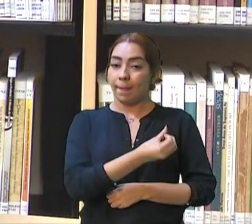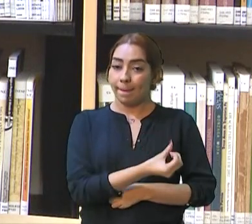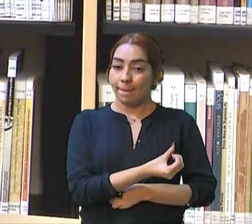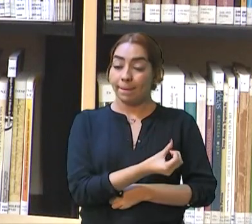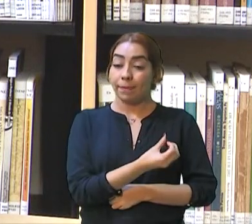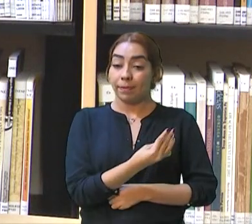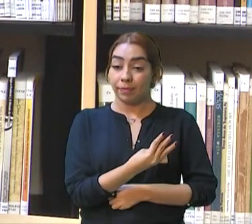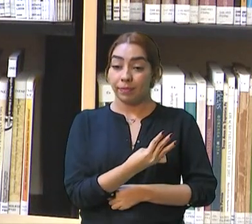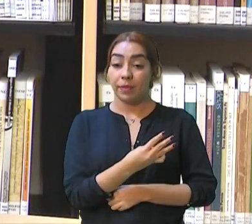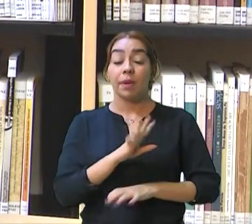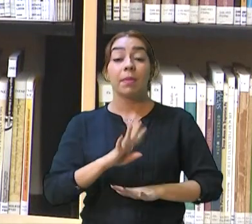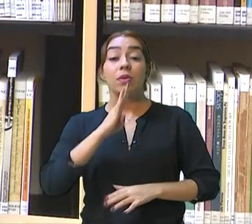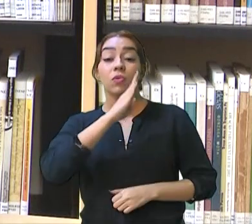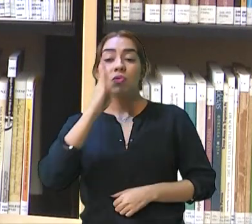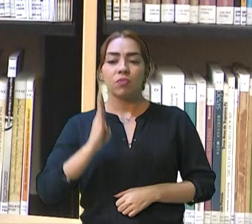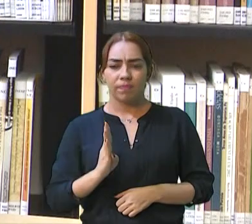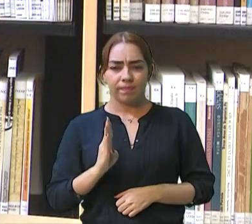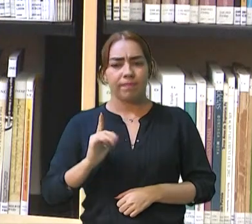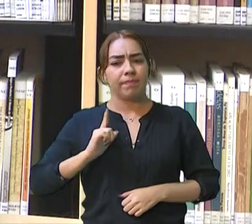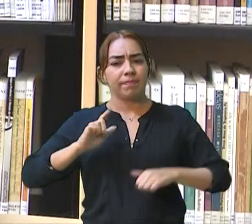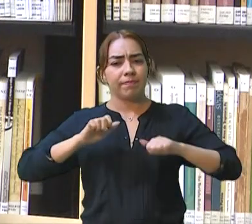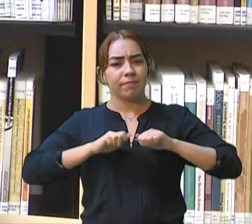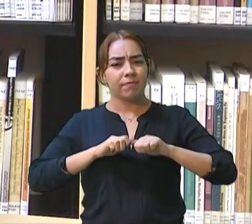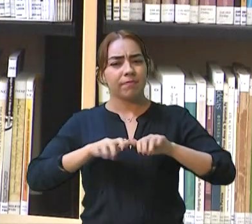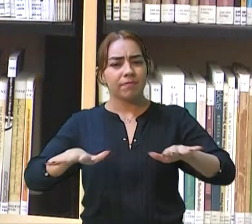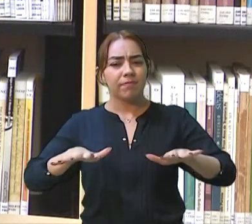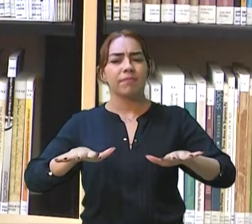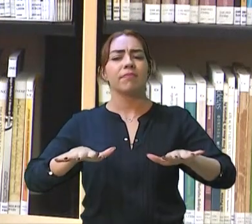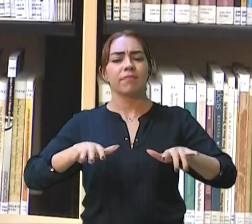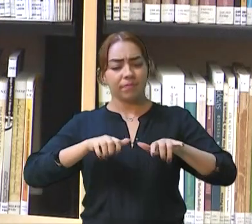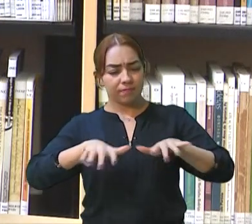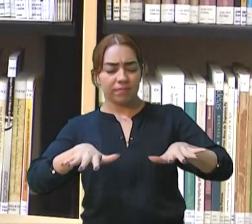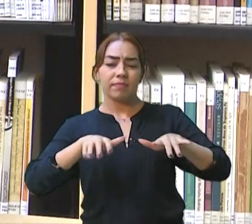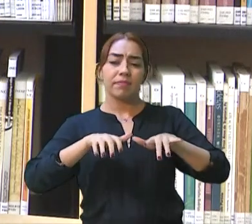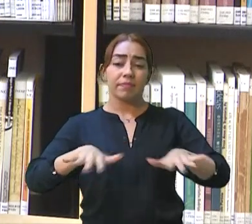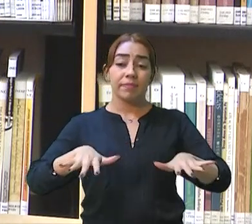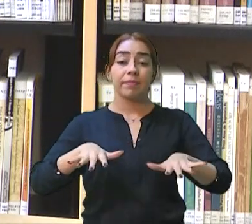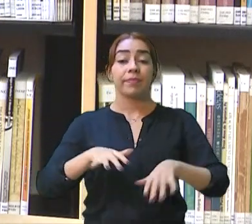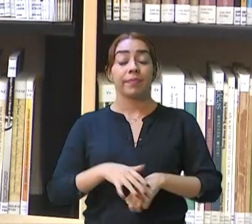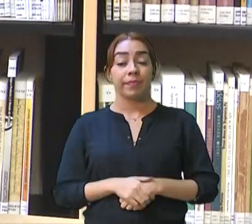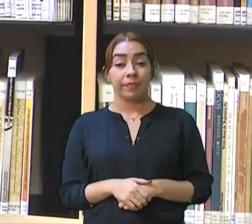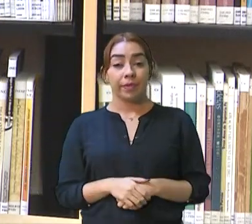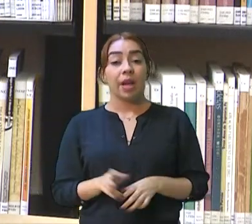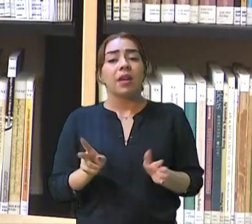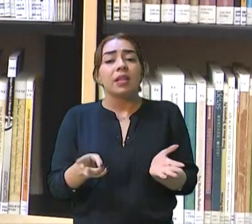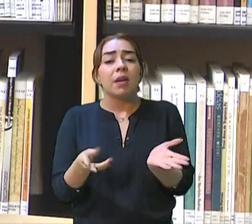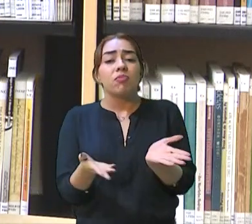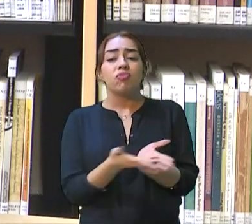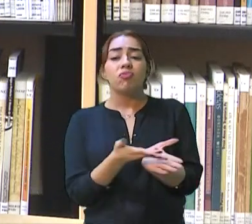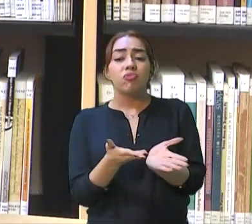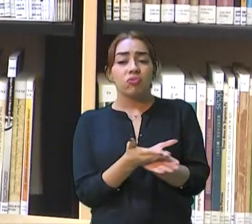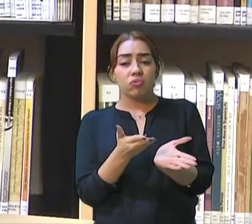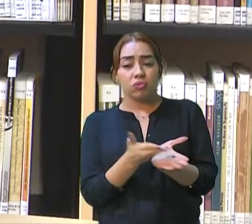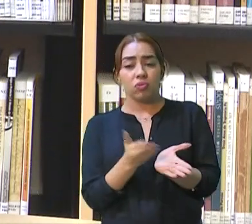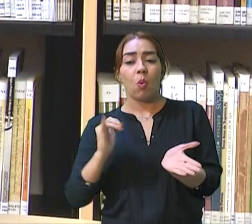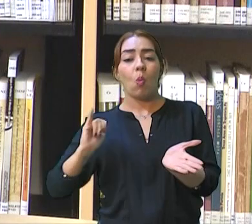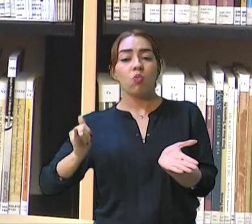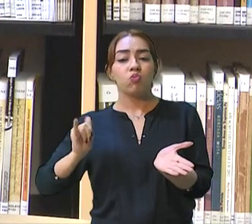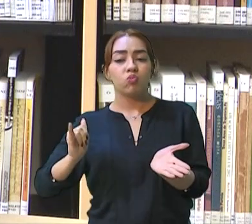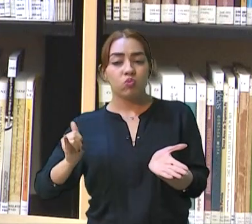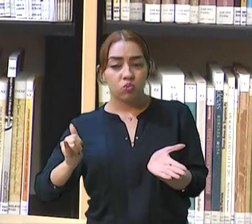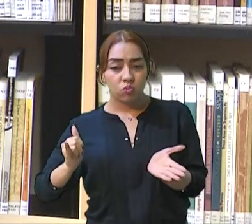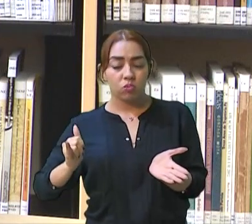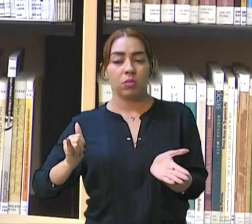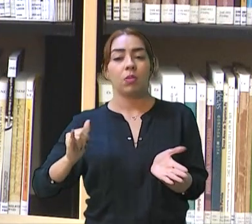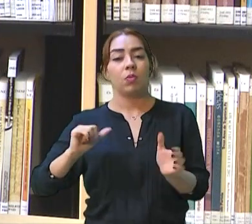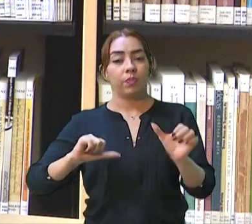4 vezes. Aí as gerações foram se seguindo e todo mundo que lê o Homem-Aranha acha ou tem a certeza